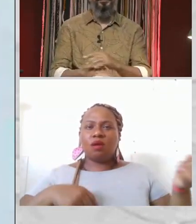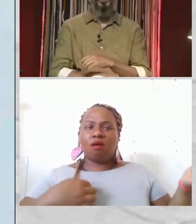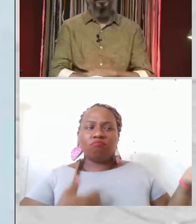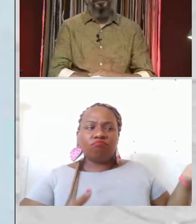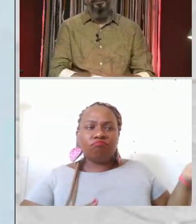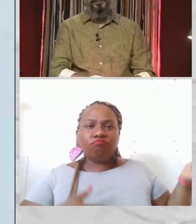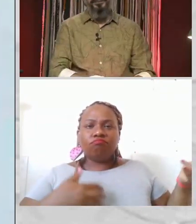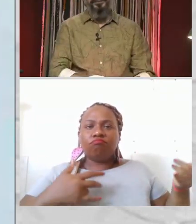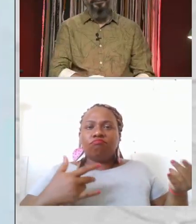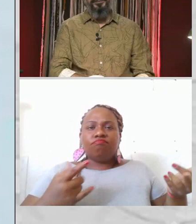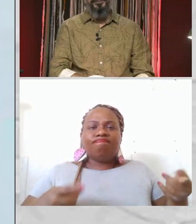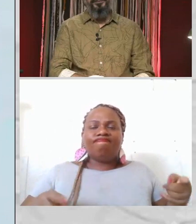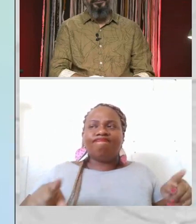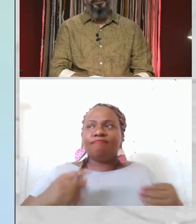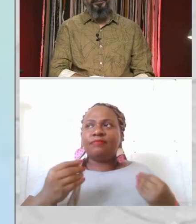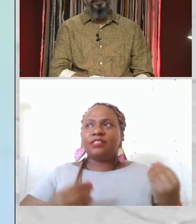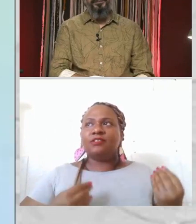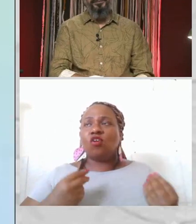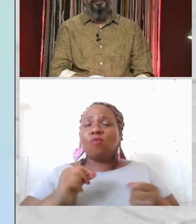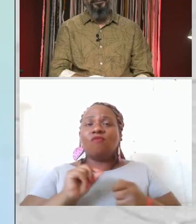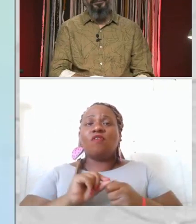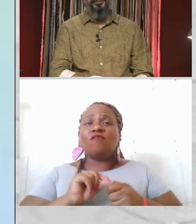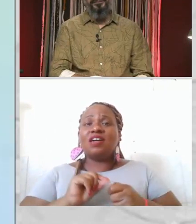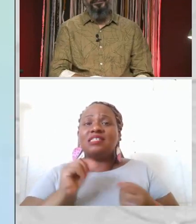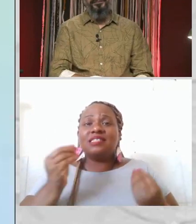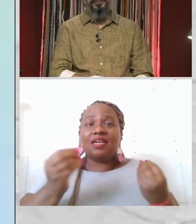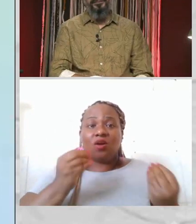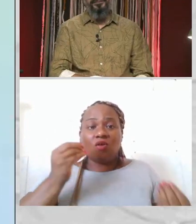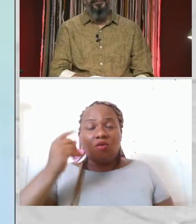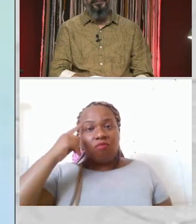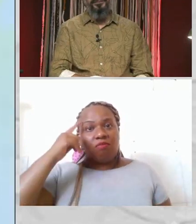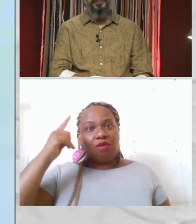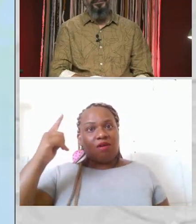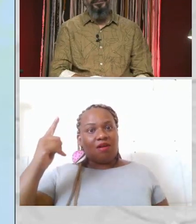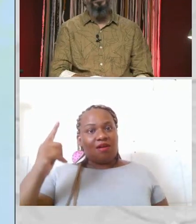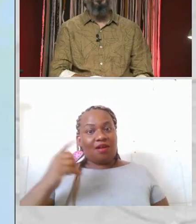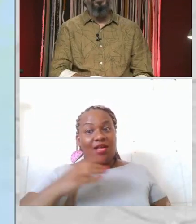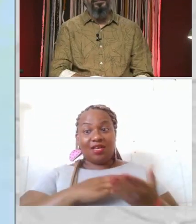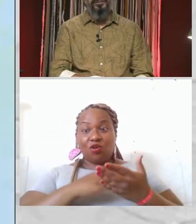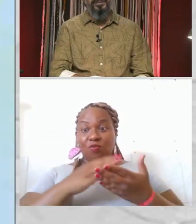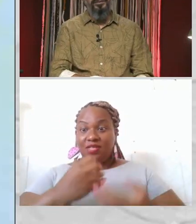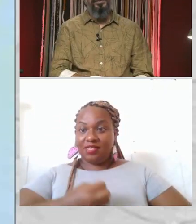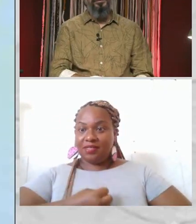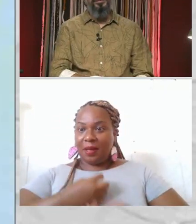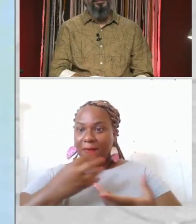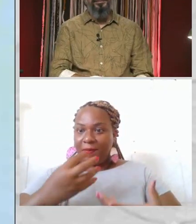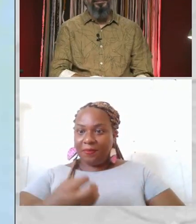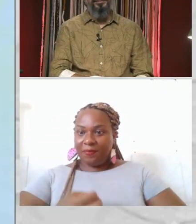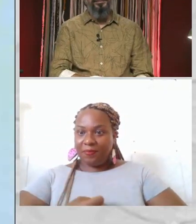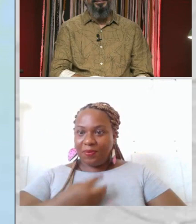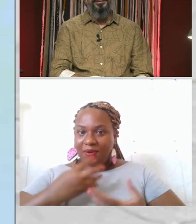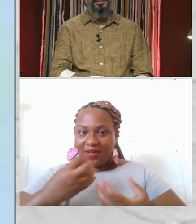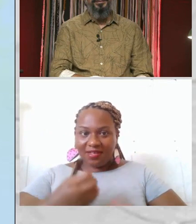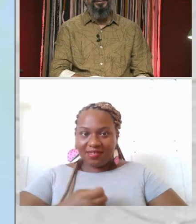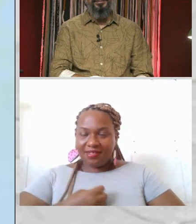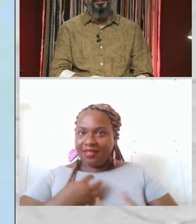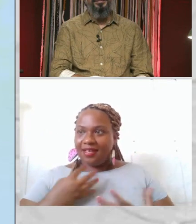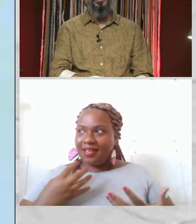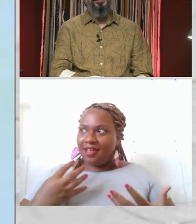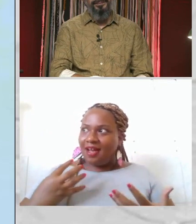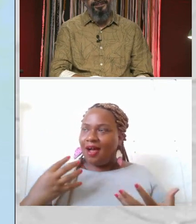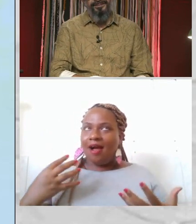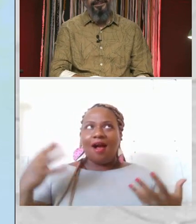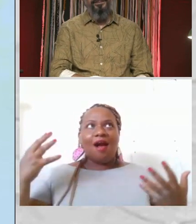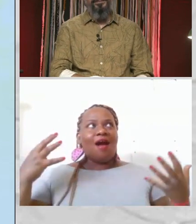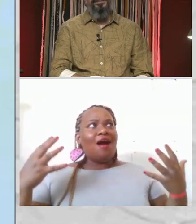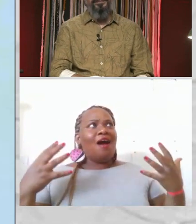não está rolando. O que é que eu posso fazer? E aí a poesia começou a vir bater na minha porta e dizer assim, por que não a poesia? E aí